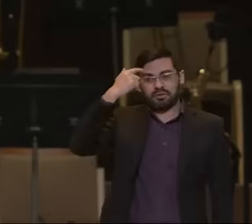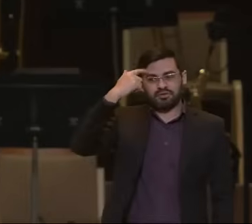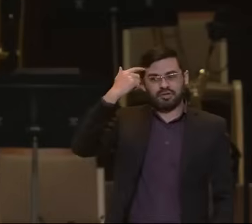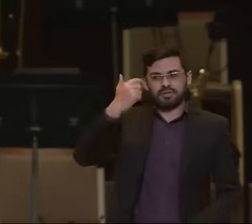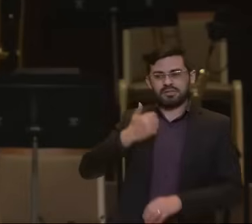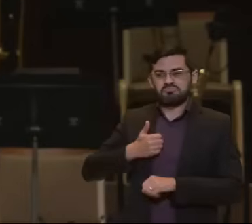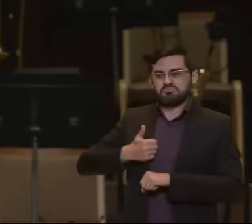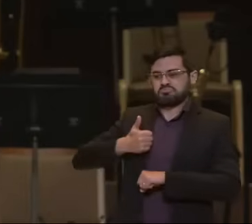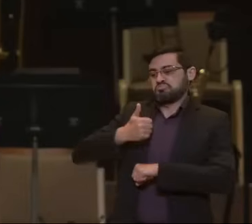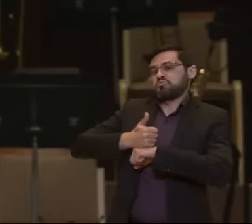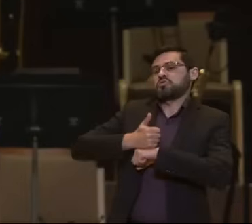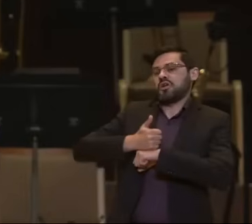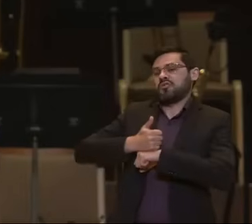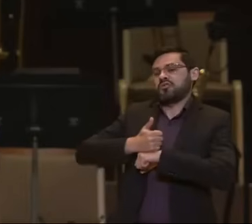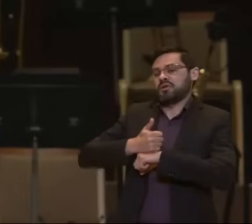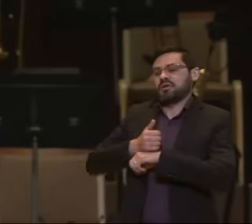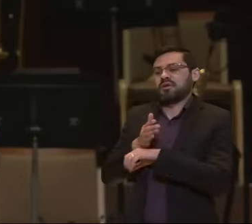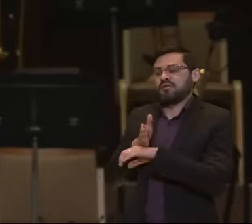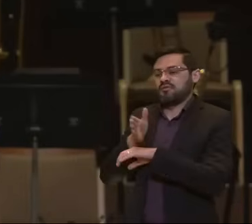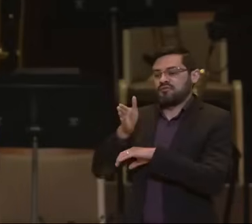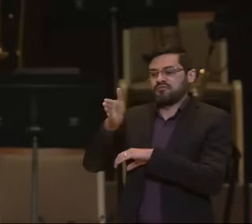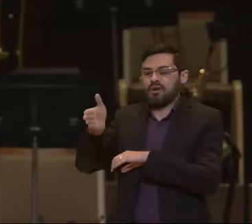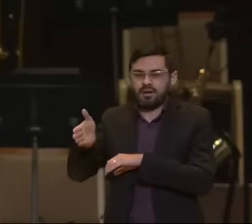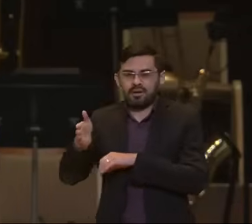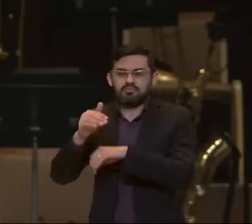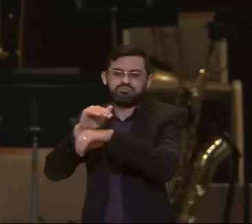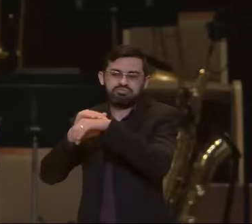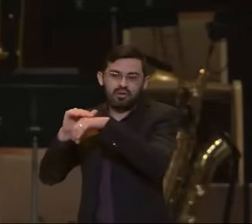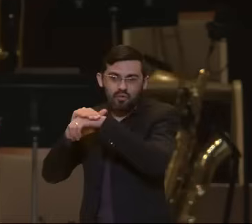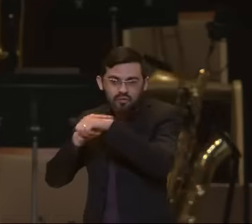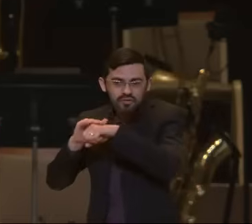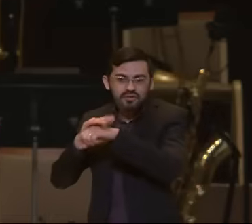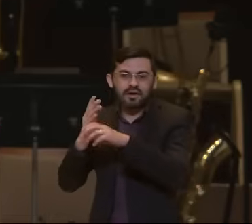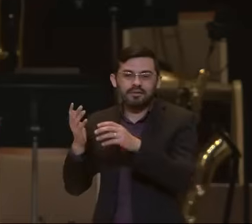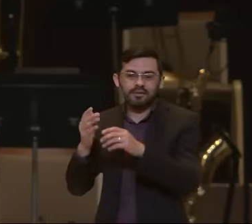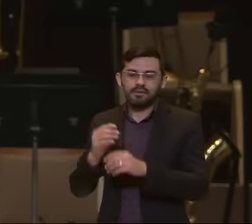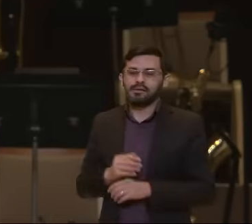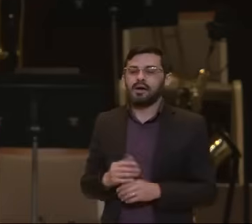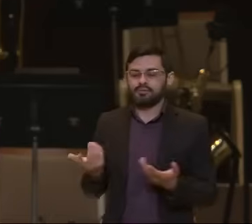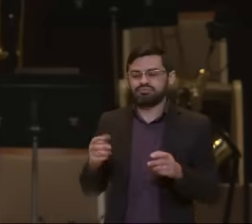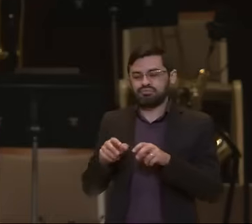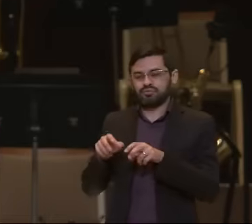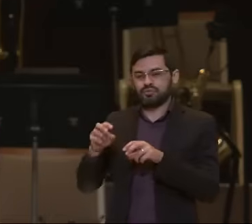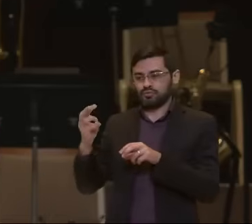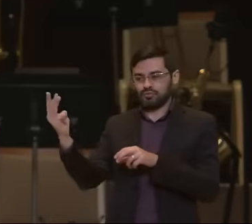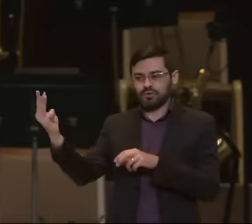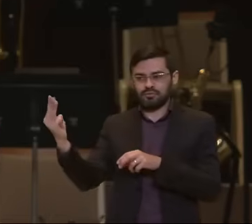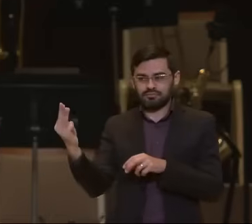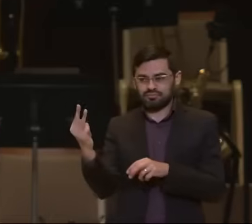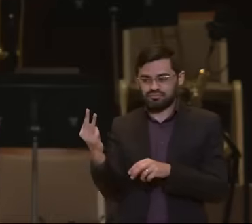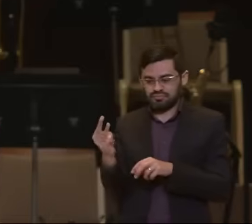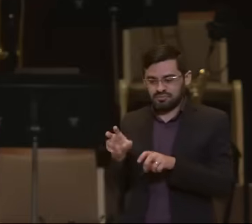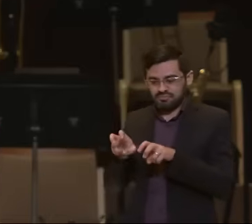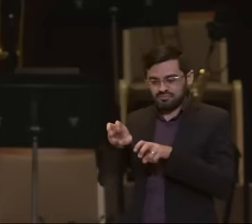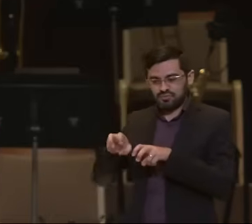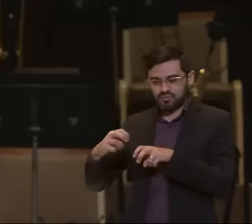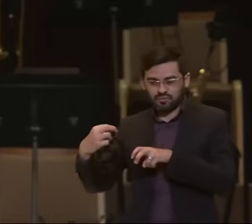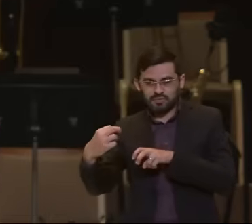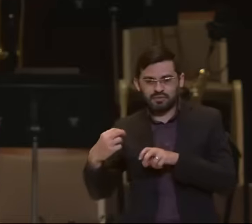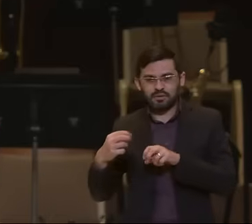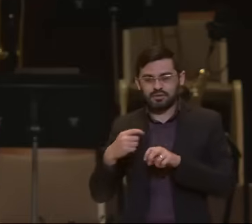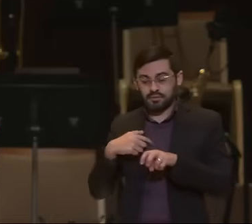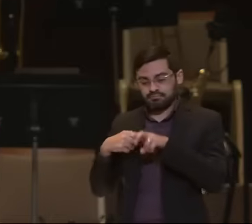escola, né? Vai para a diretoria para falar lá com o pastor. Daí sentaram os 3 meninos na